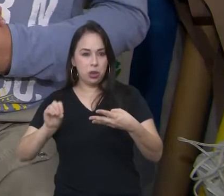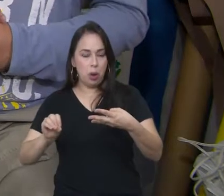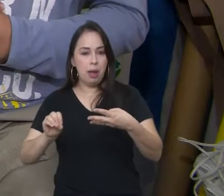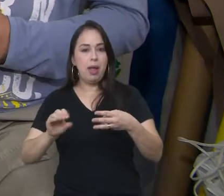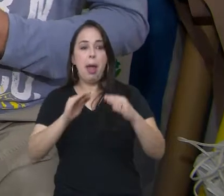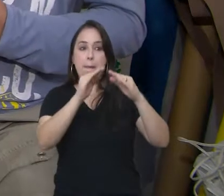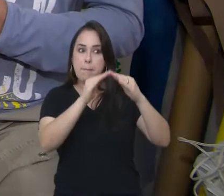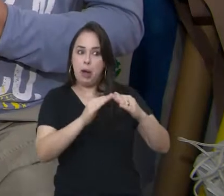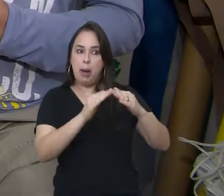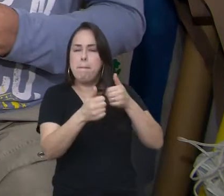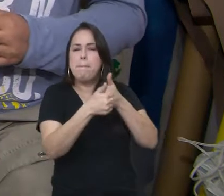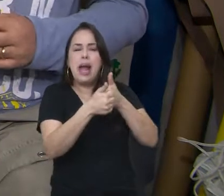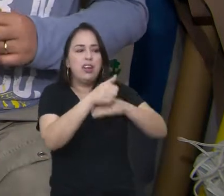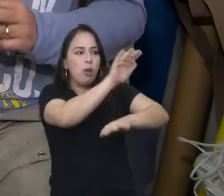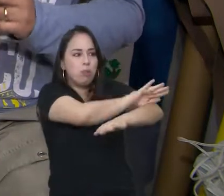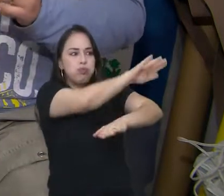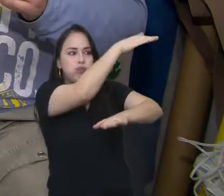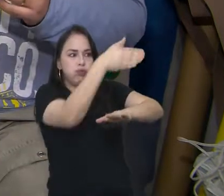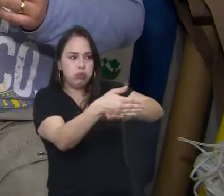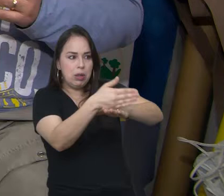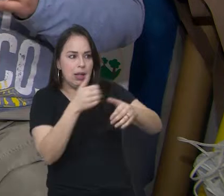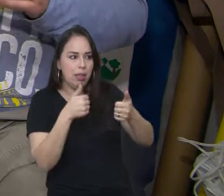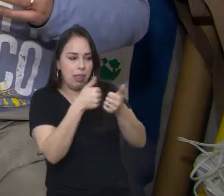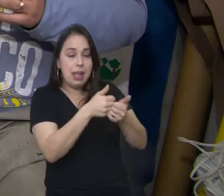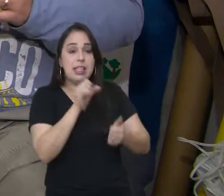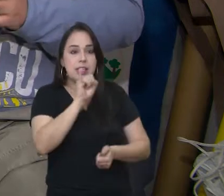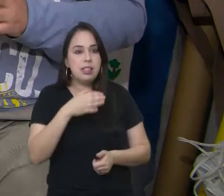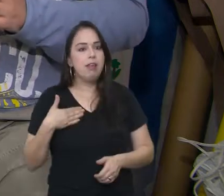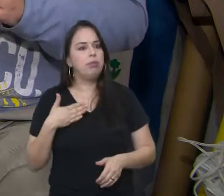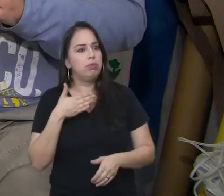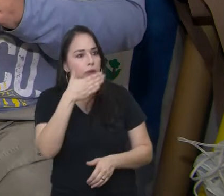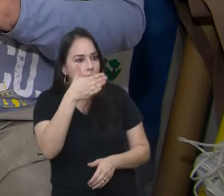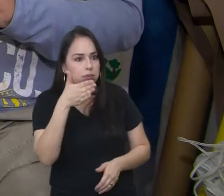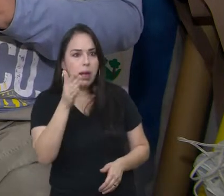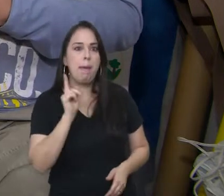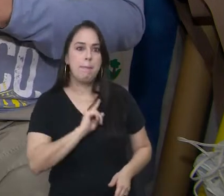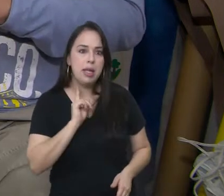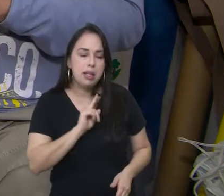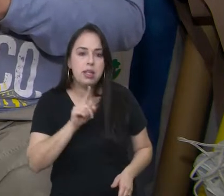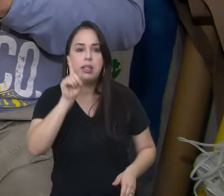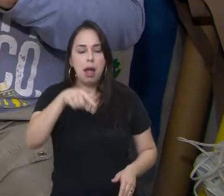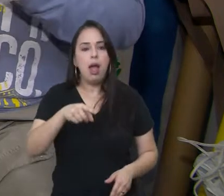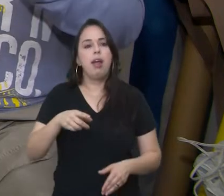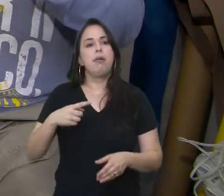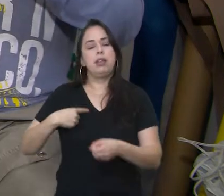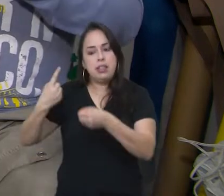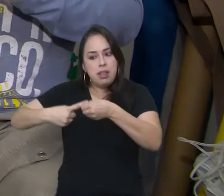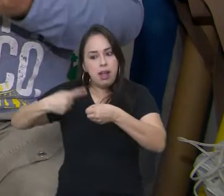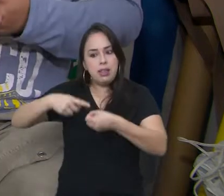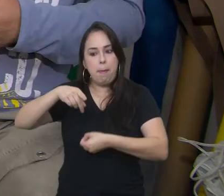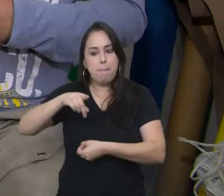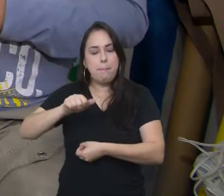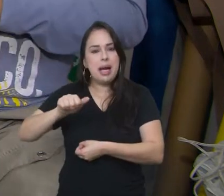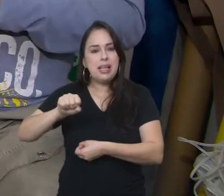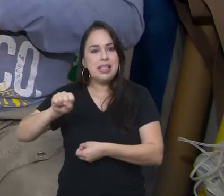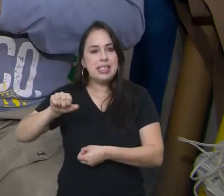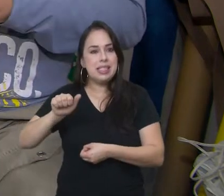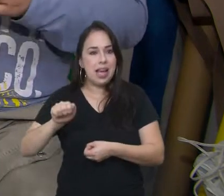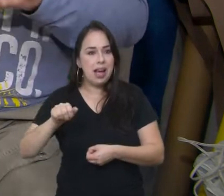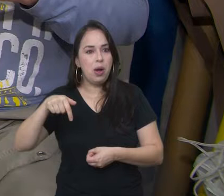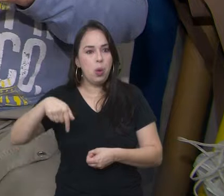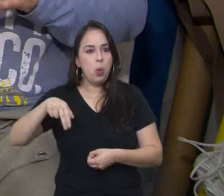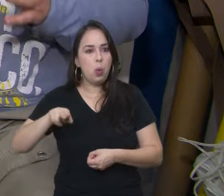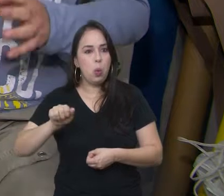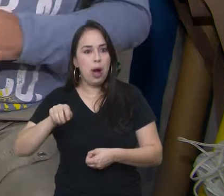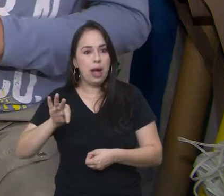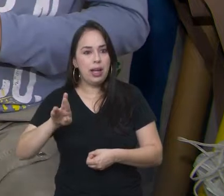Existe mesmo? Existe esse bairro mesmo. Se você vai para Itanhandu, Caxambu, você passa por Passa Quatro e é o último bairro de Passa